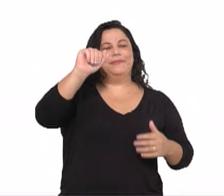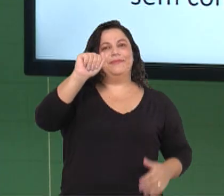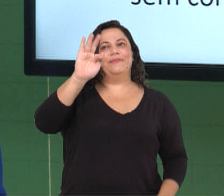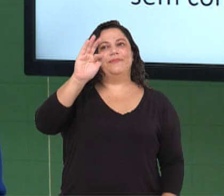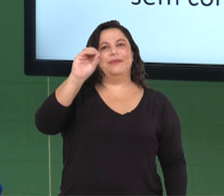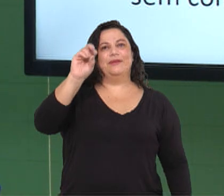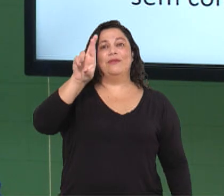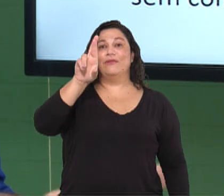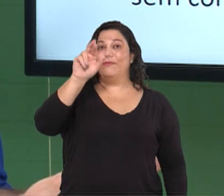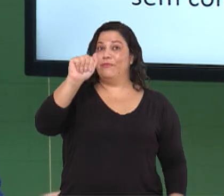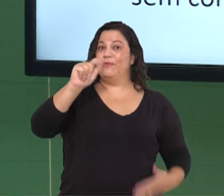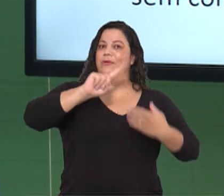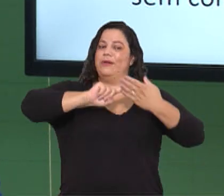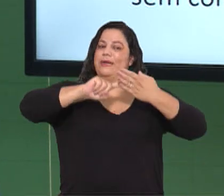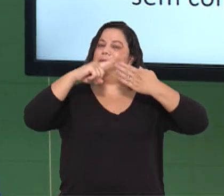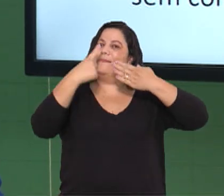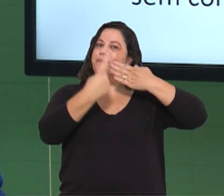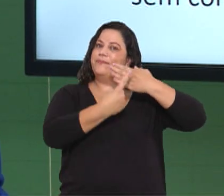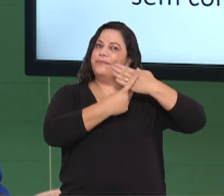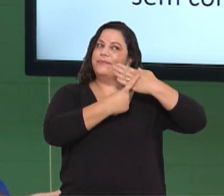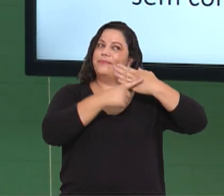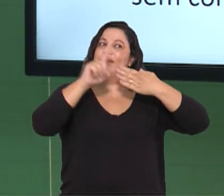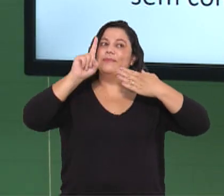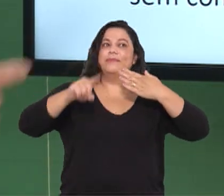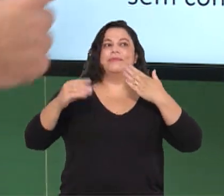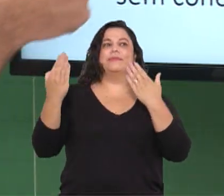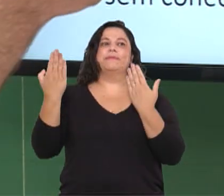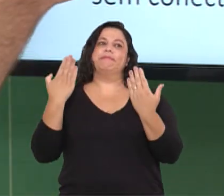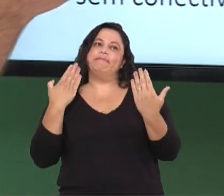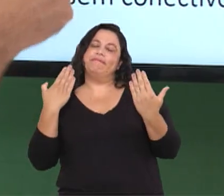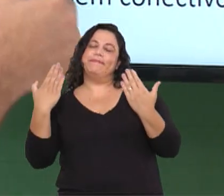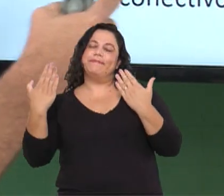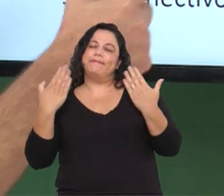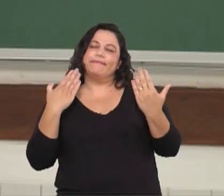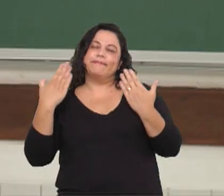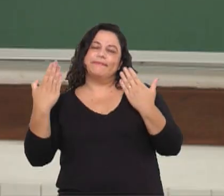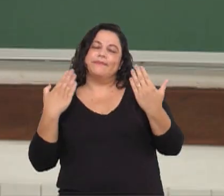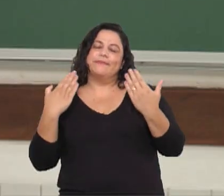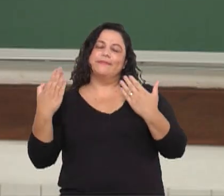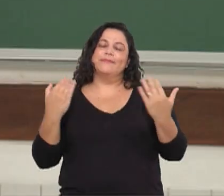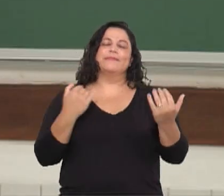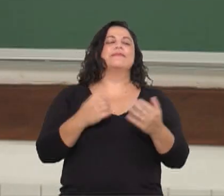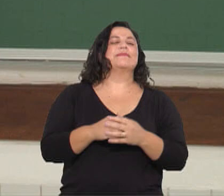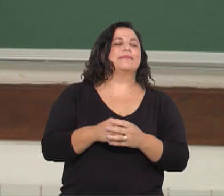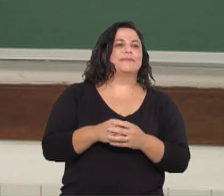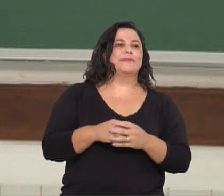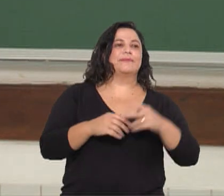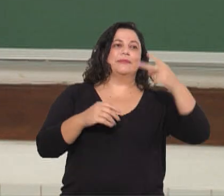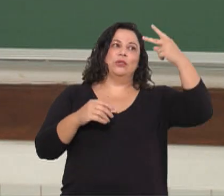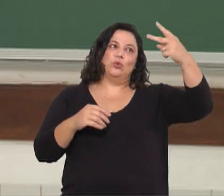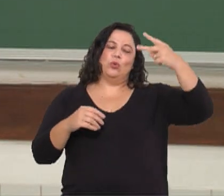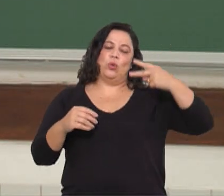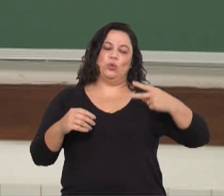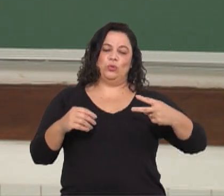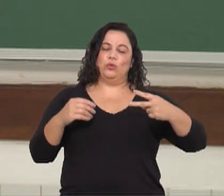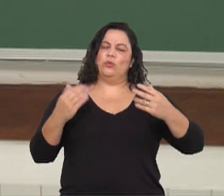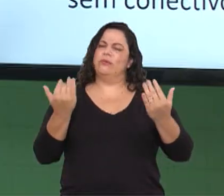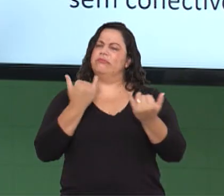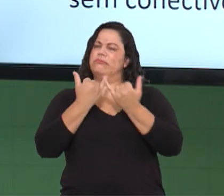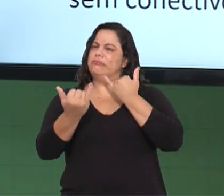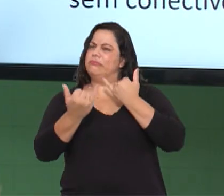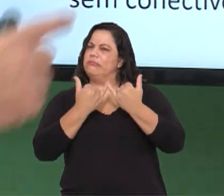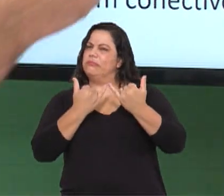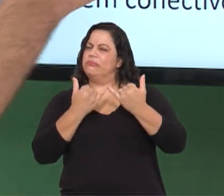o conectivo de comparação. Então, eu tenho também esses dois muito parecidos. Como que eu vou fazer para não